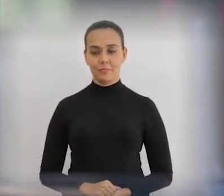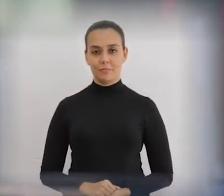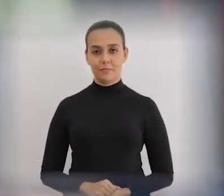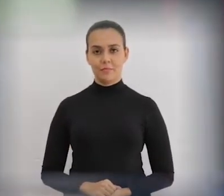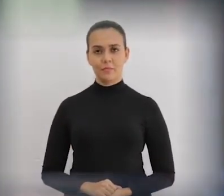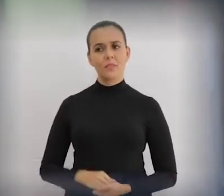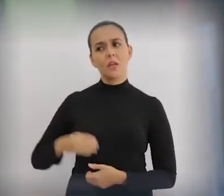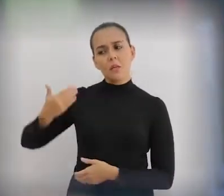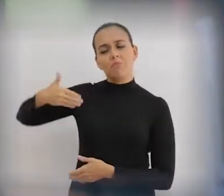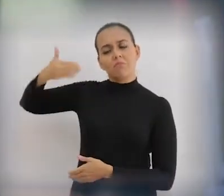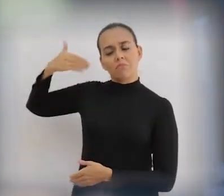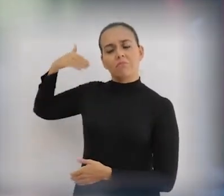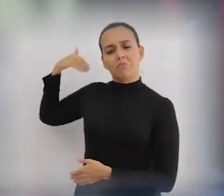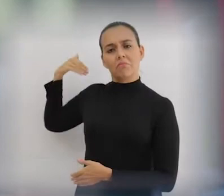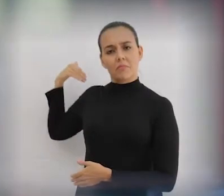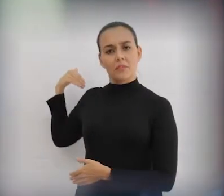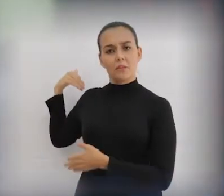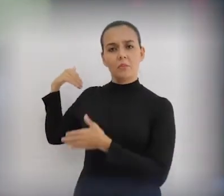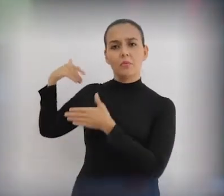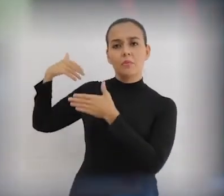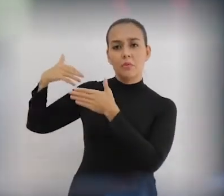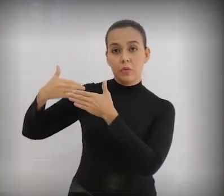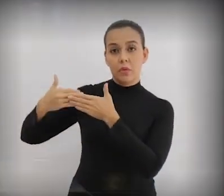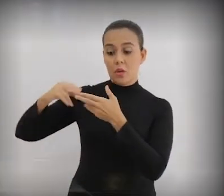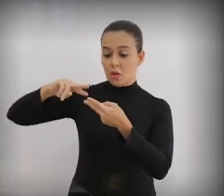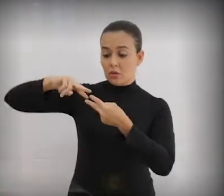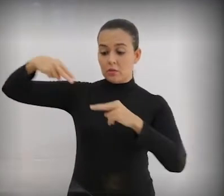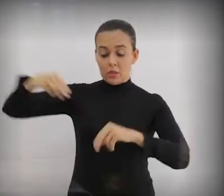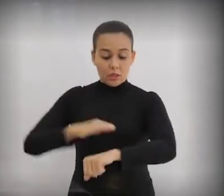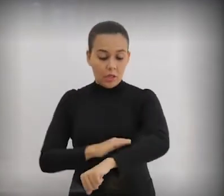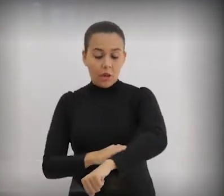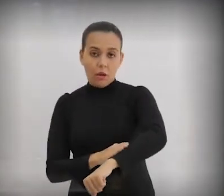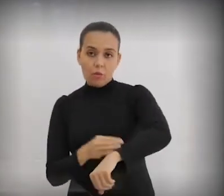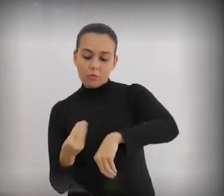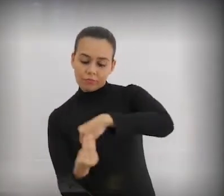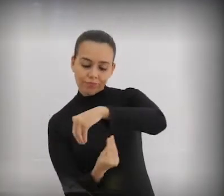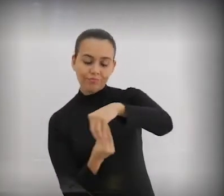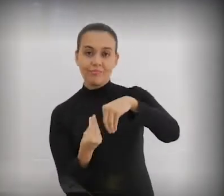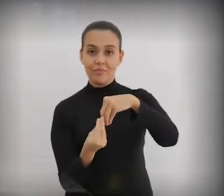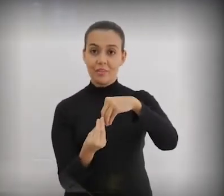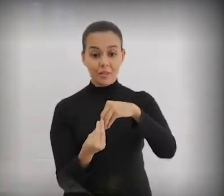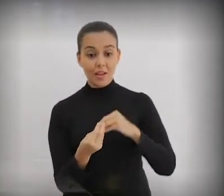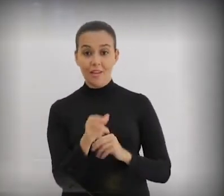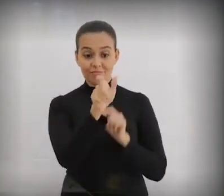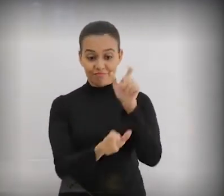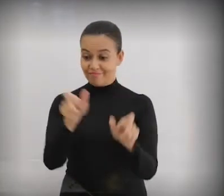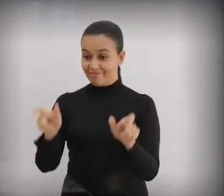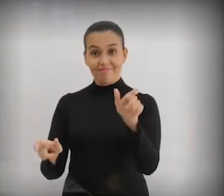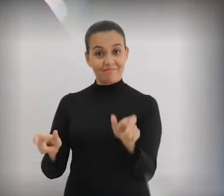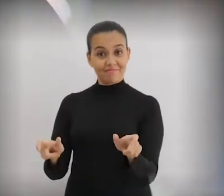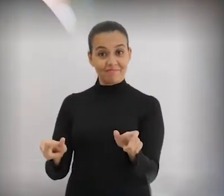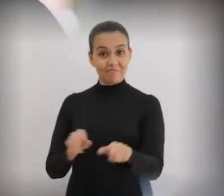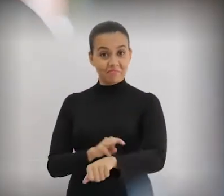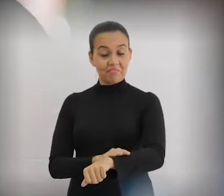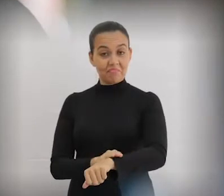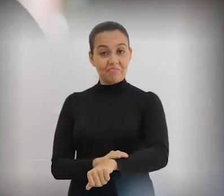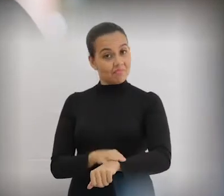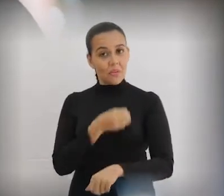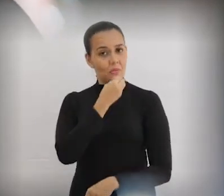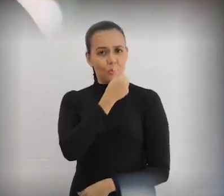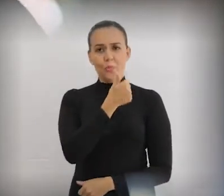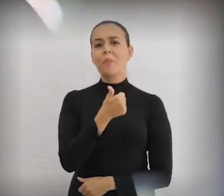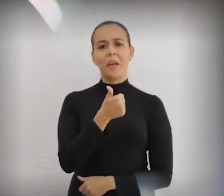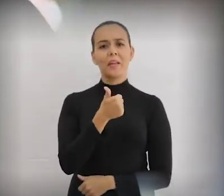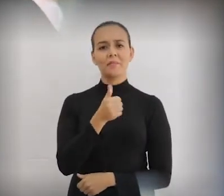Durante muito tempo, essa ideia da miscigenação também fez com que a gente acreditasse que estava tudo bem, está tudo resolvido. Esse momento que a gente